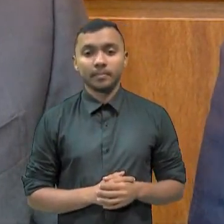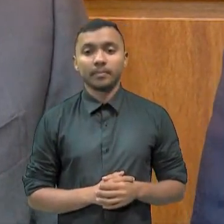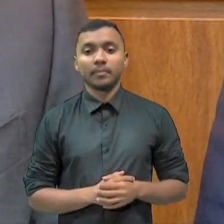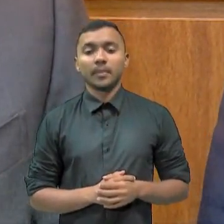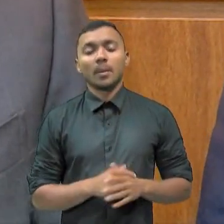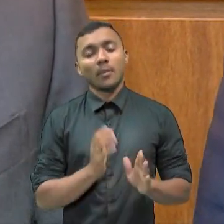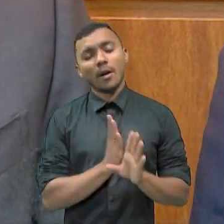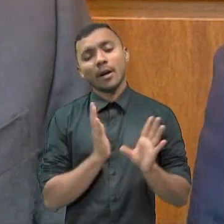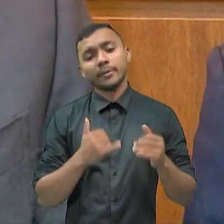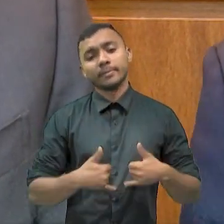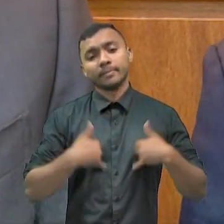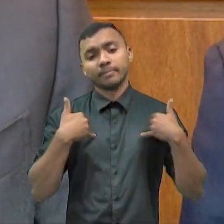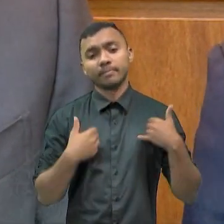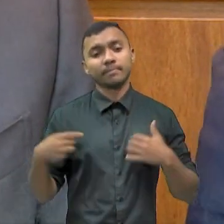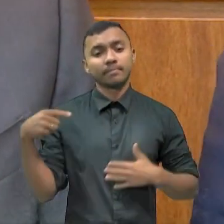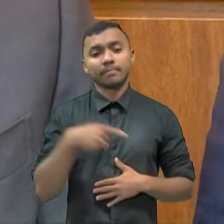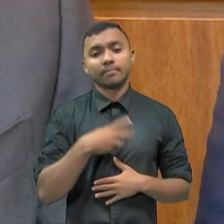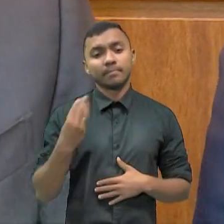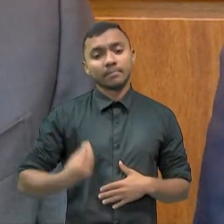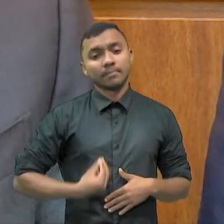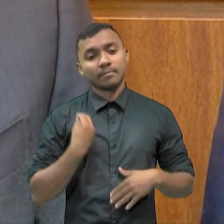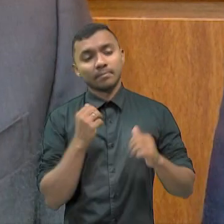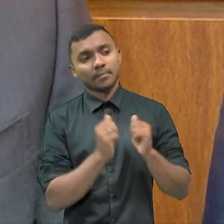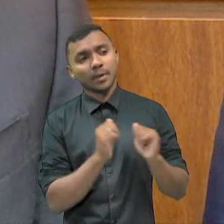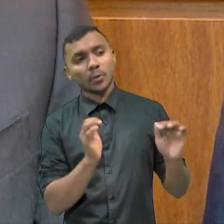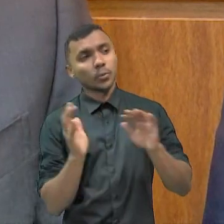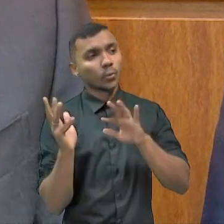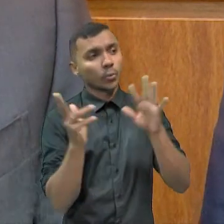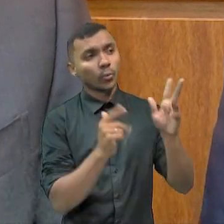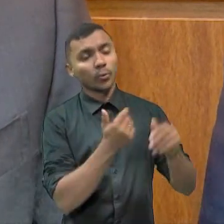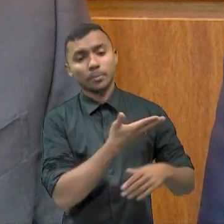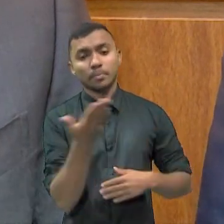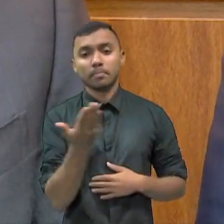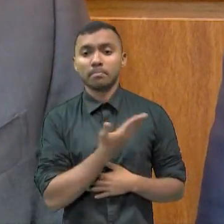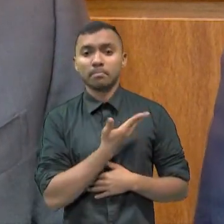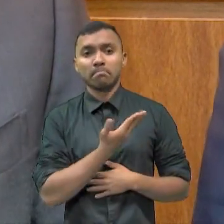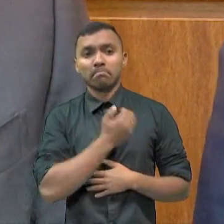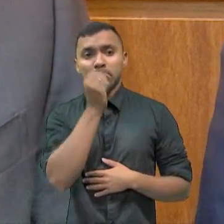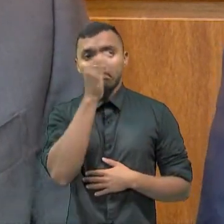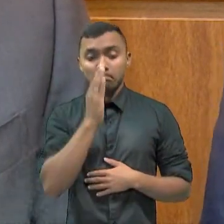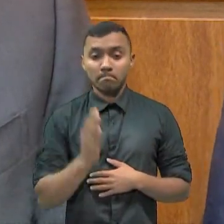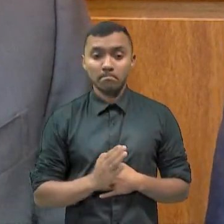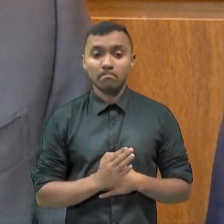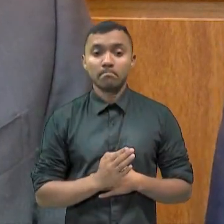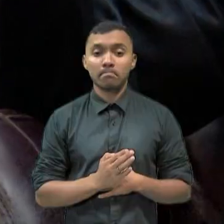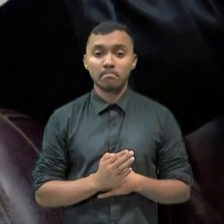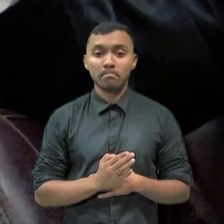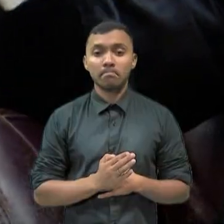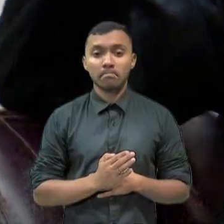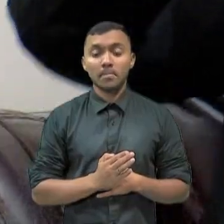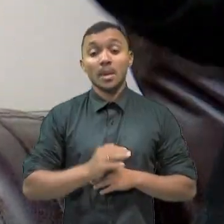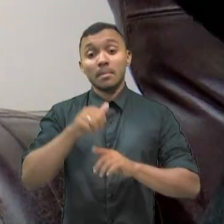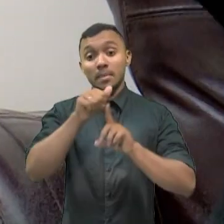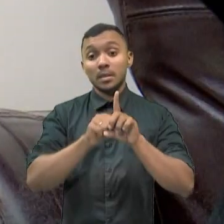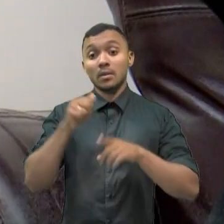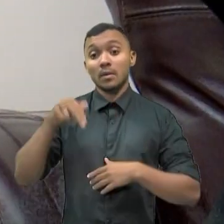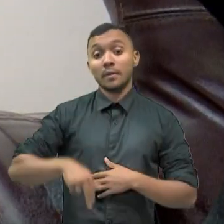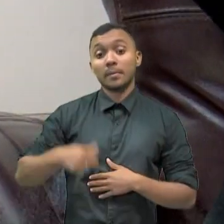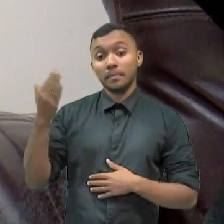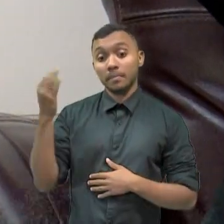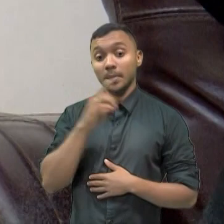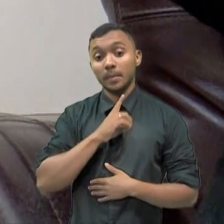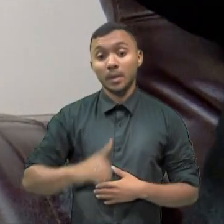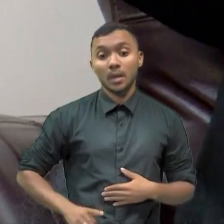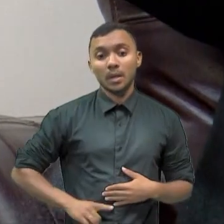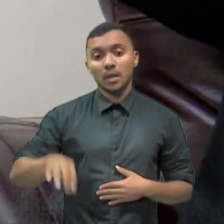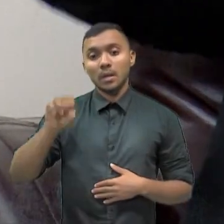orgulho estar aqui recepcionando todos os nossos irmãos brasileiros e irmãs no próximo mês de novembro. O deputado Sérgio Aguiar,